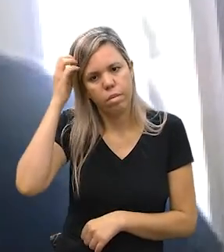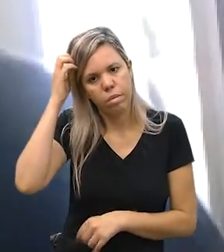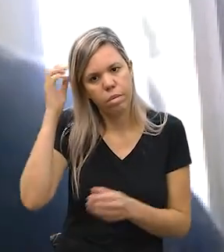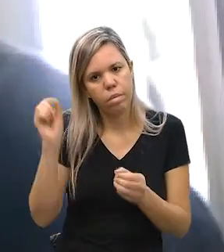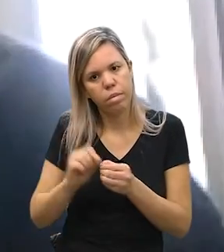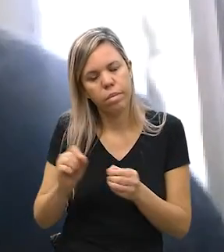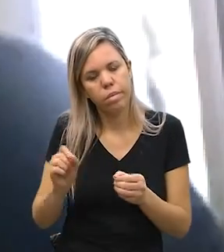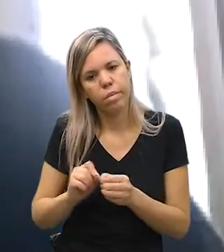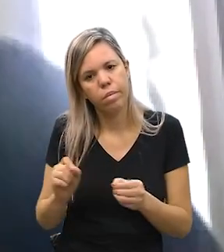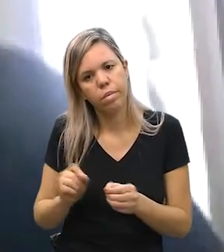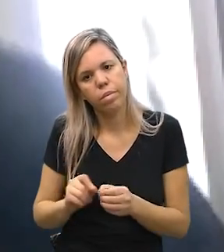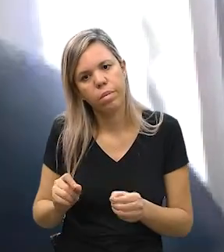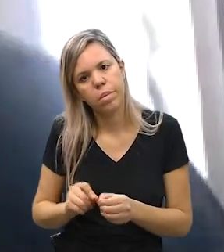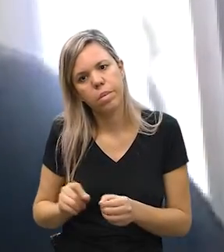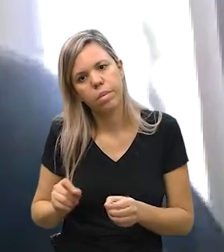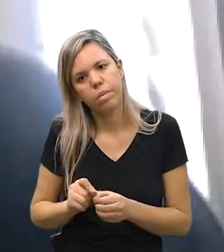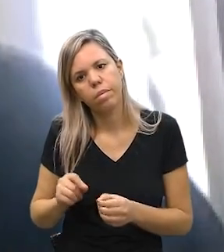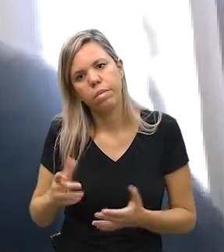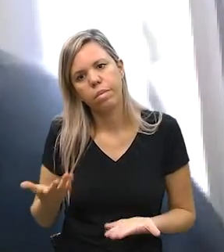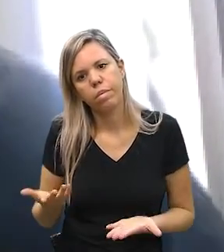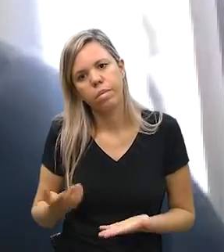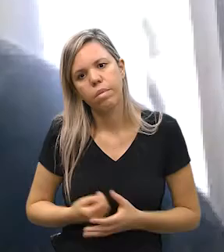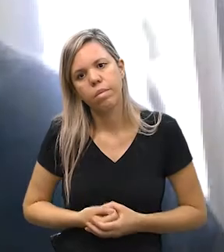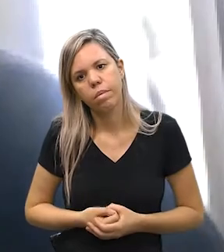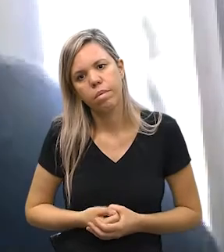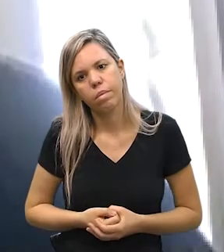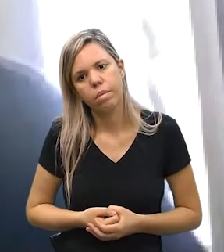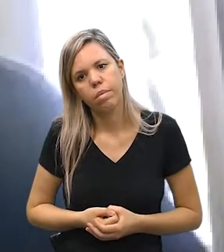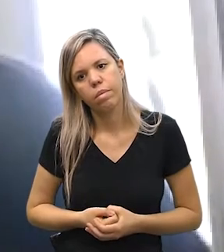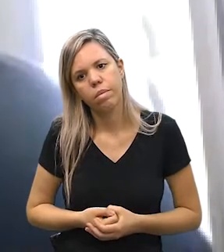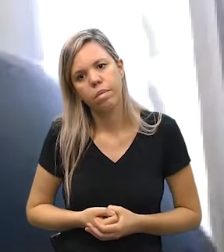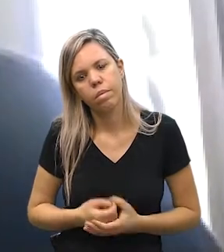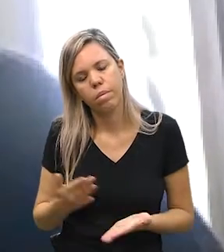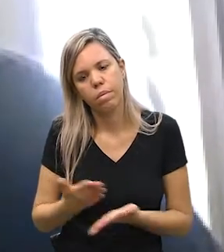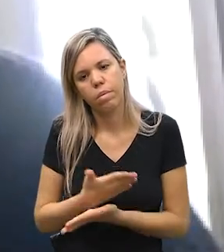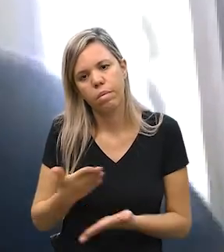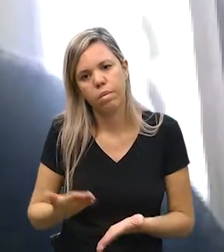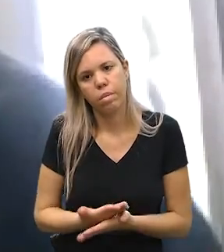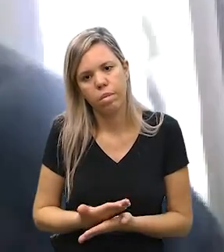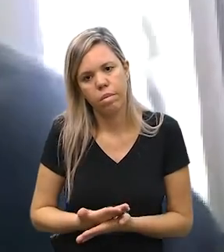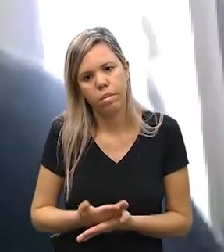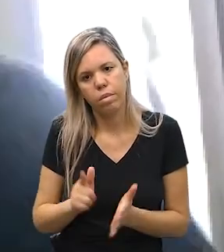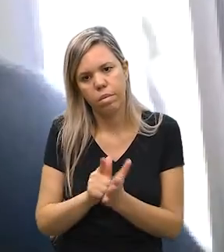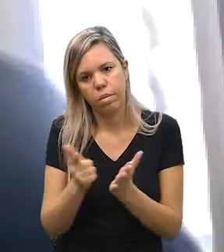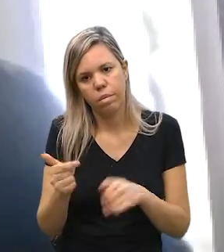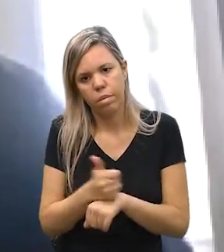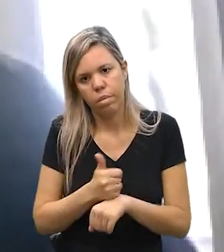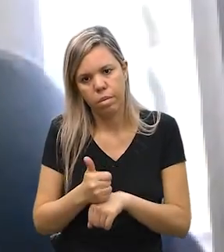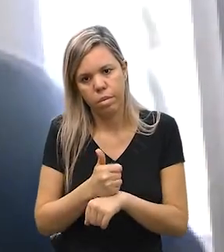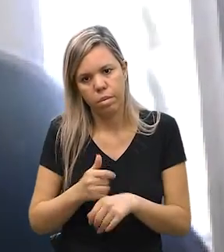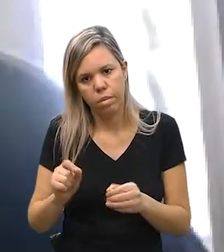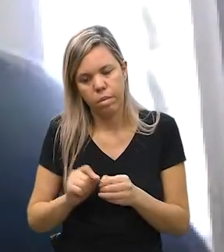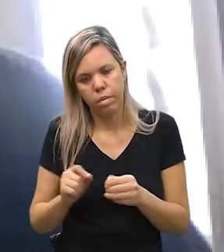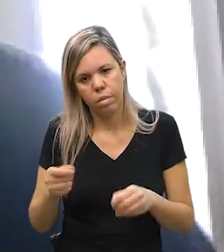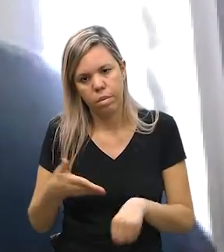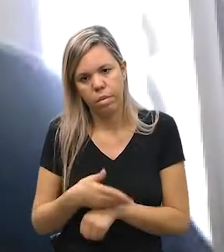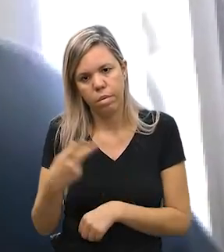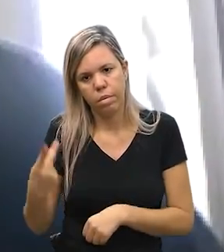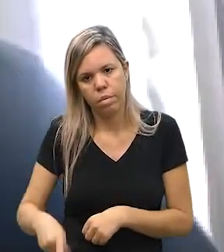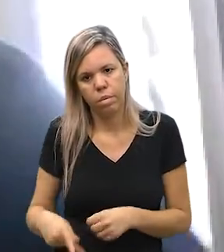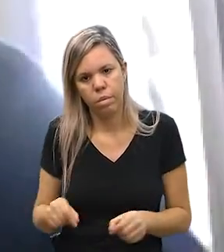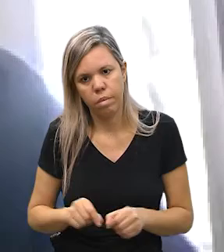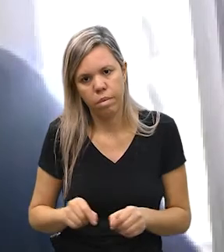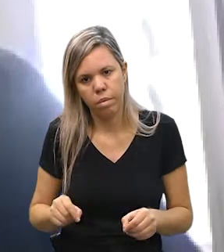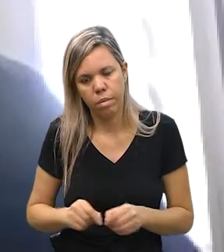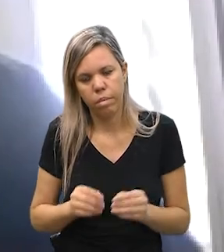desse pequeno universo, né, a órbita do livro. São jornalistas que passam por lá,